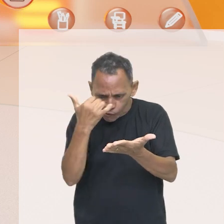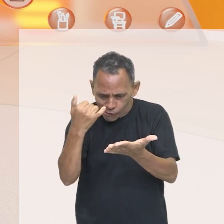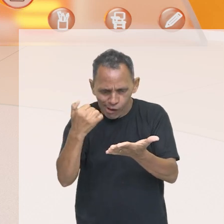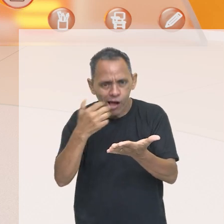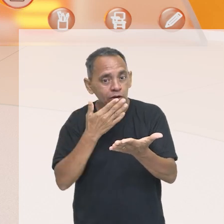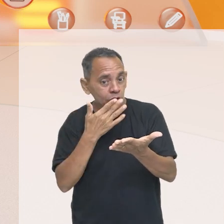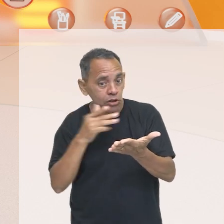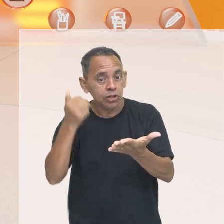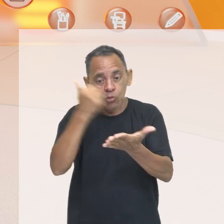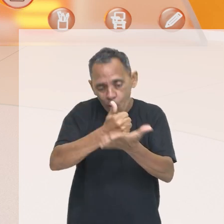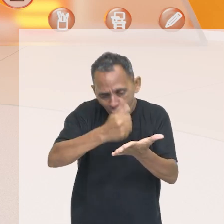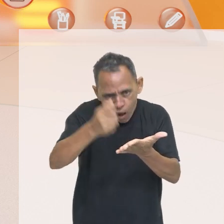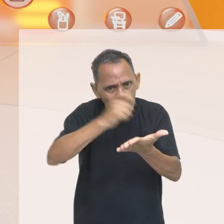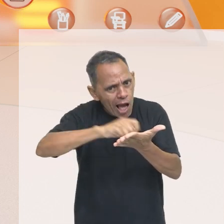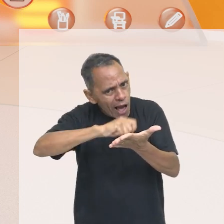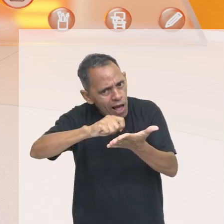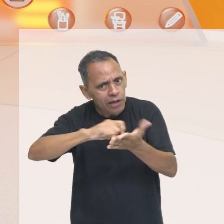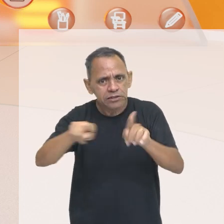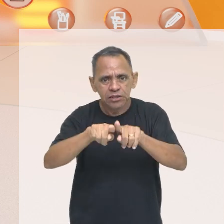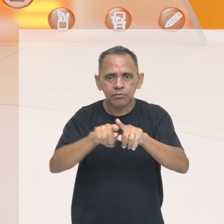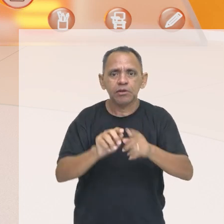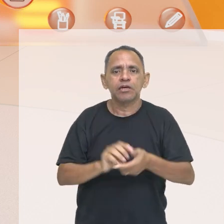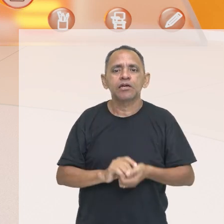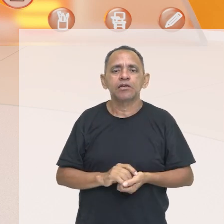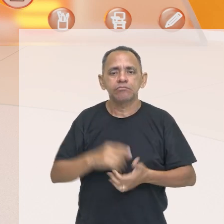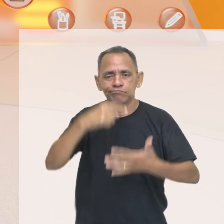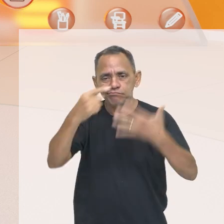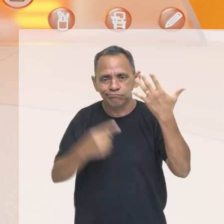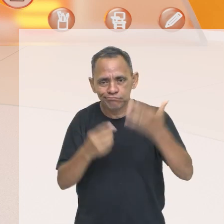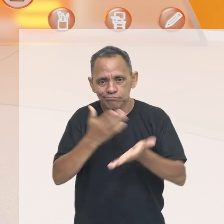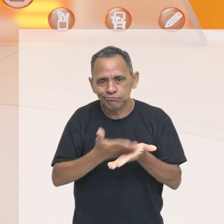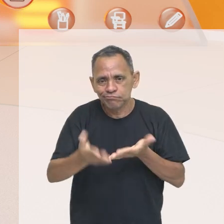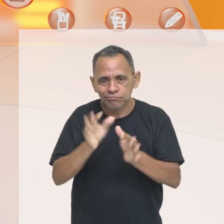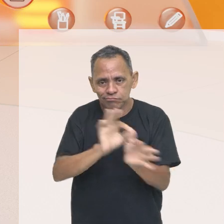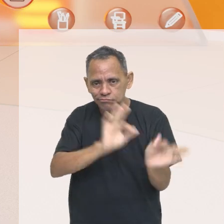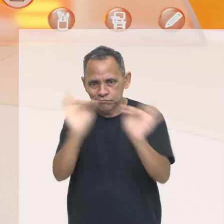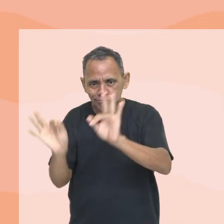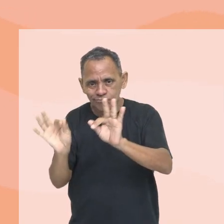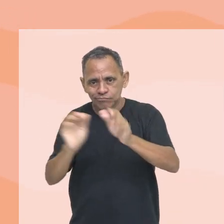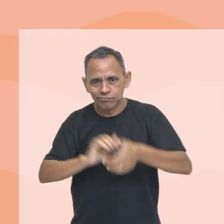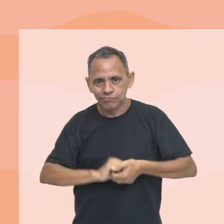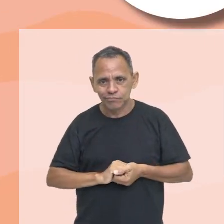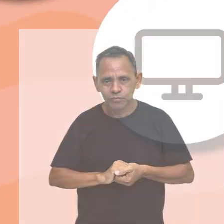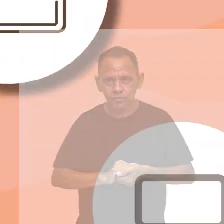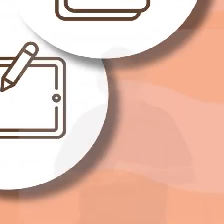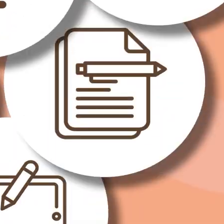coloridas, tome nota dos pontos importantes e vamos à aula.